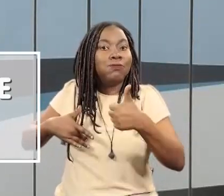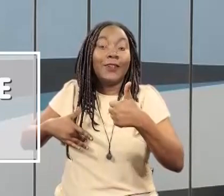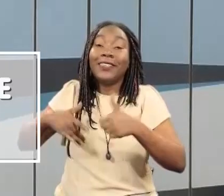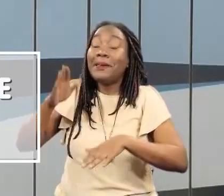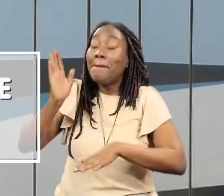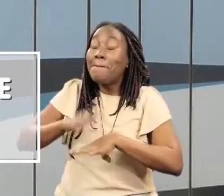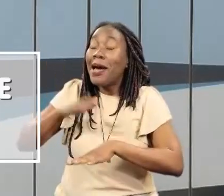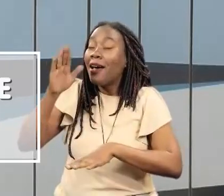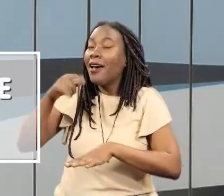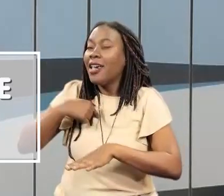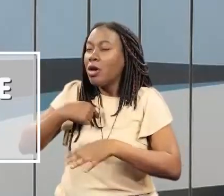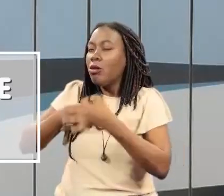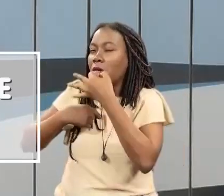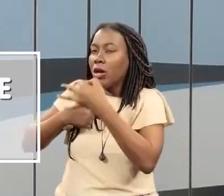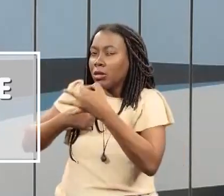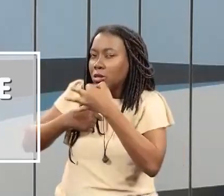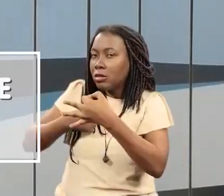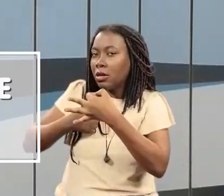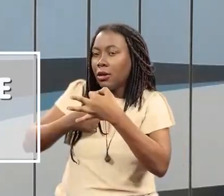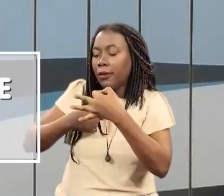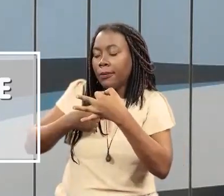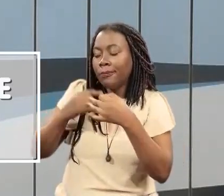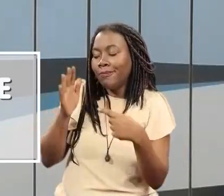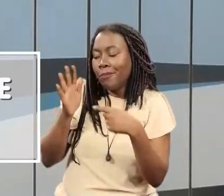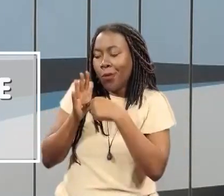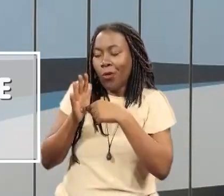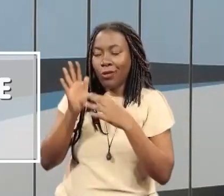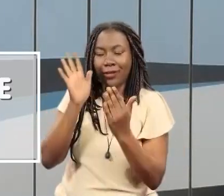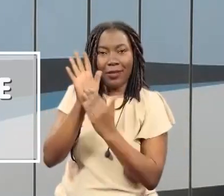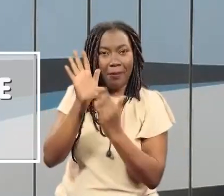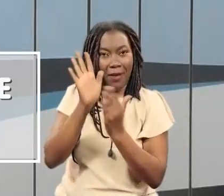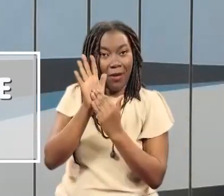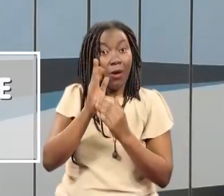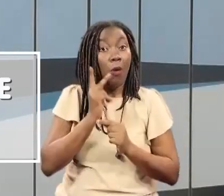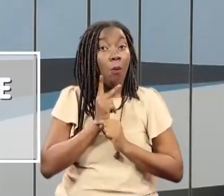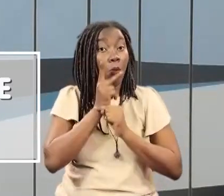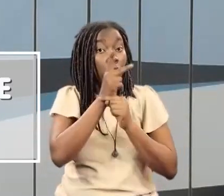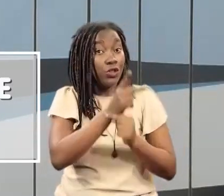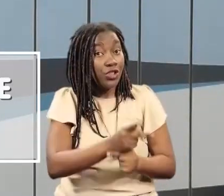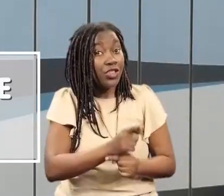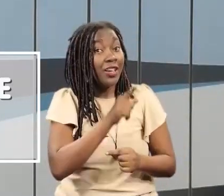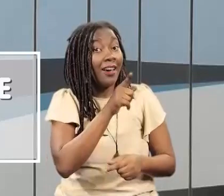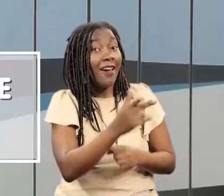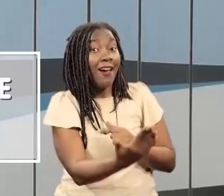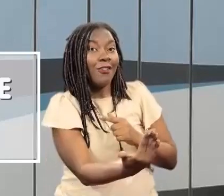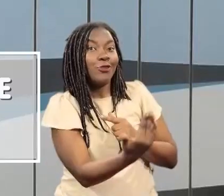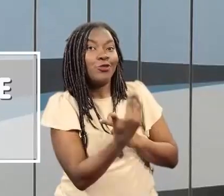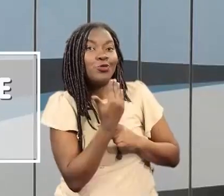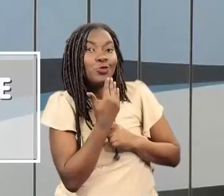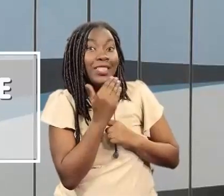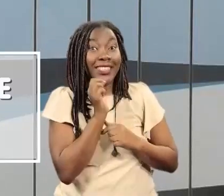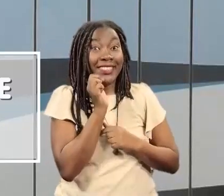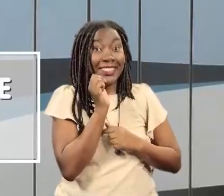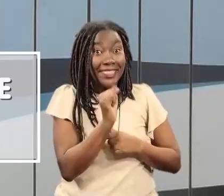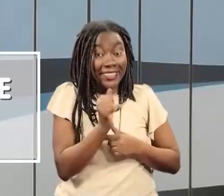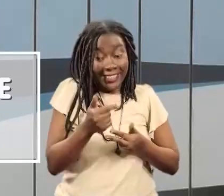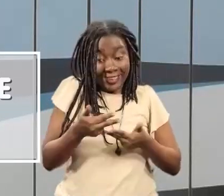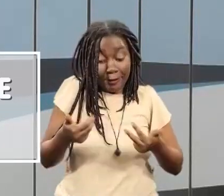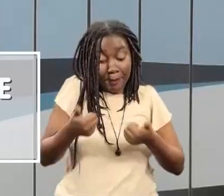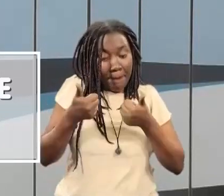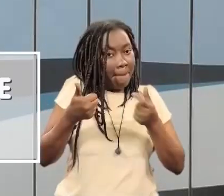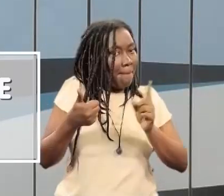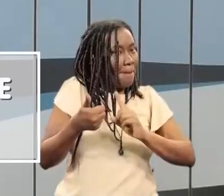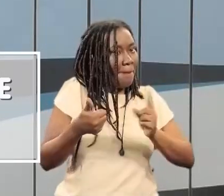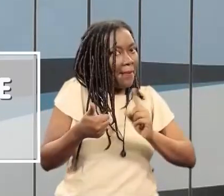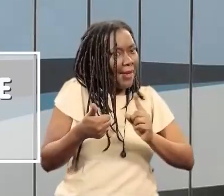do que isso, que eu acho que é um grande ponto dessa pauta, é buscar ajuda quando as coisas não estão tão bem assim. Né?